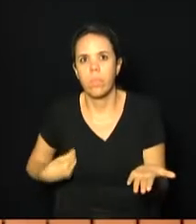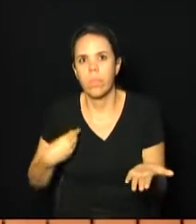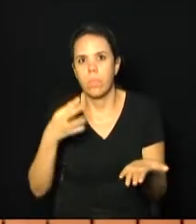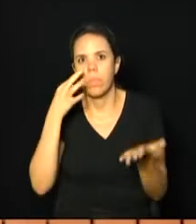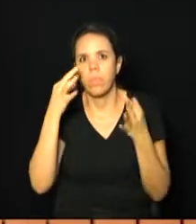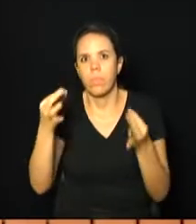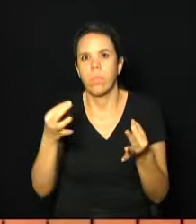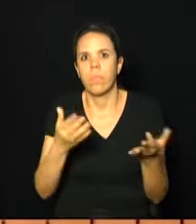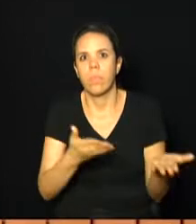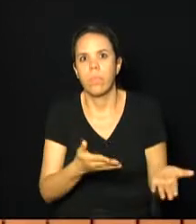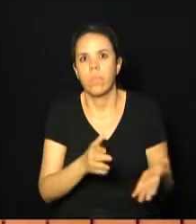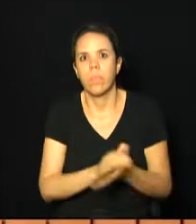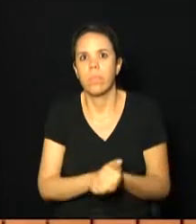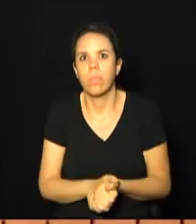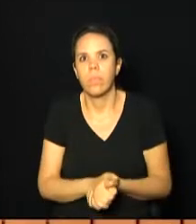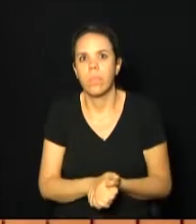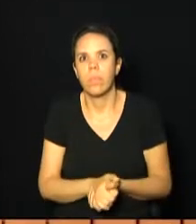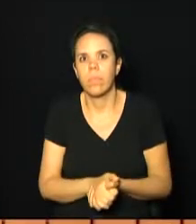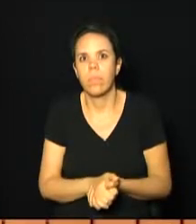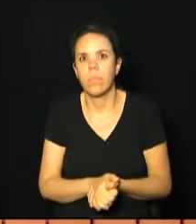com a gente,